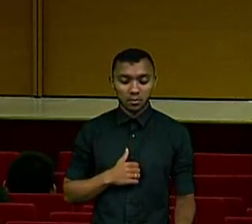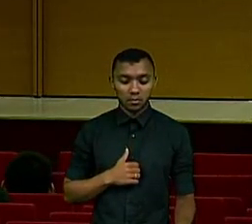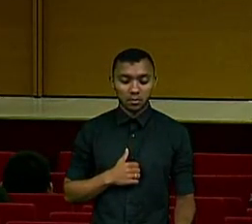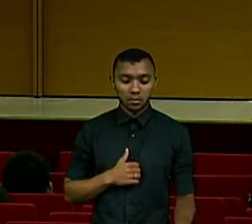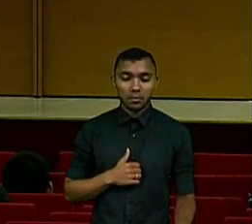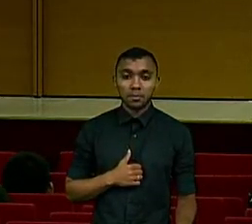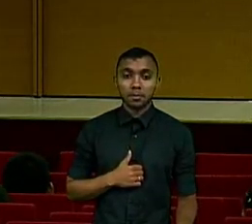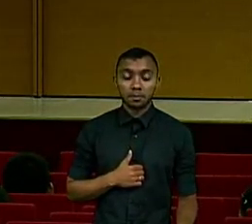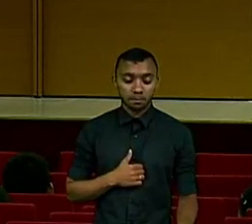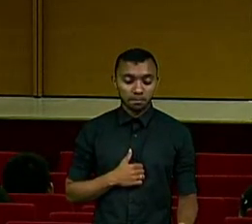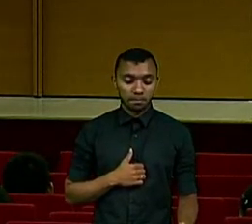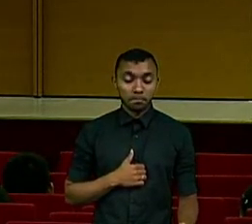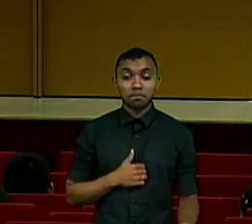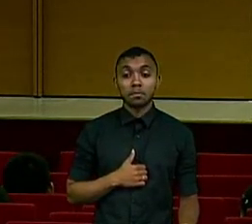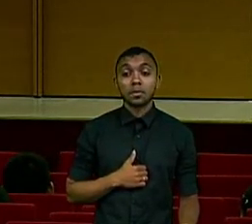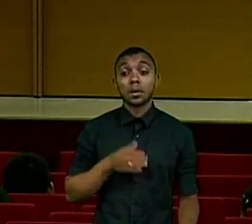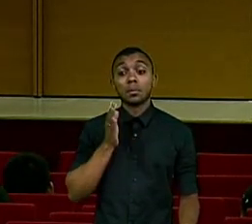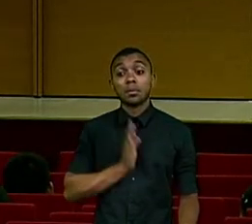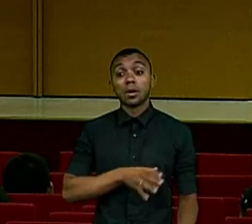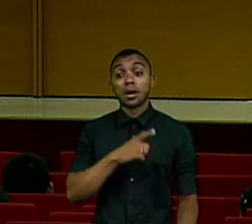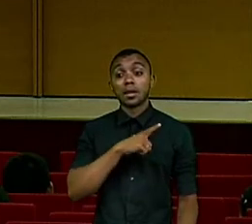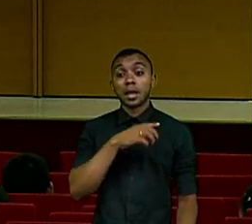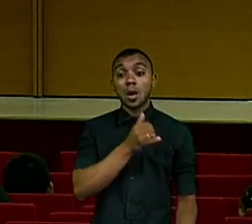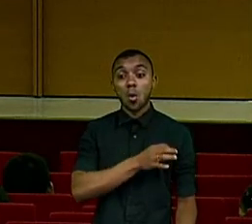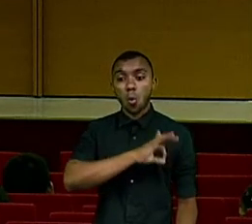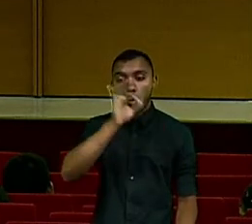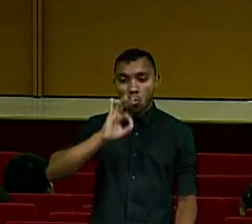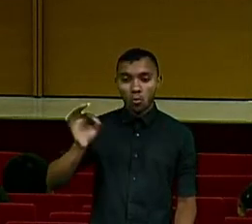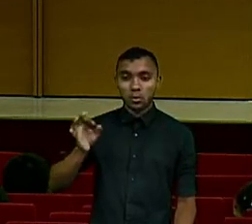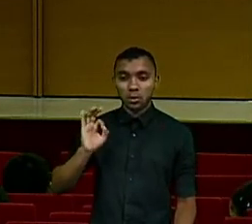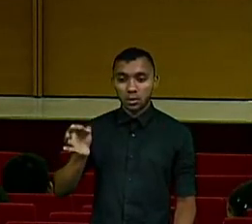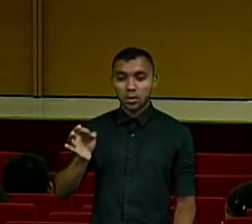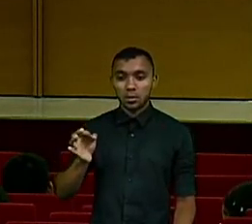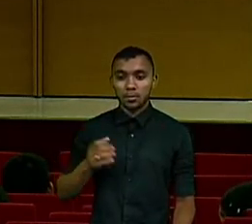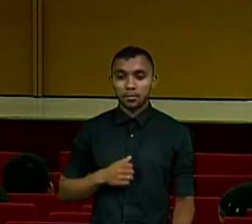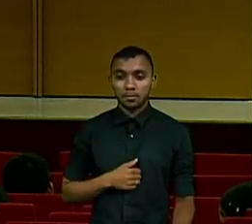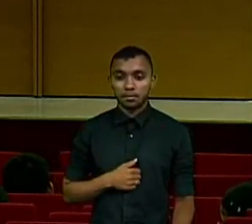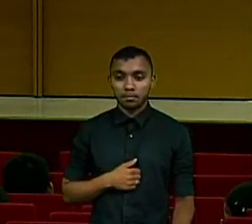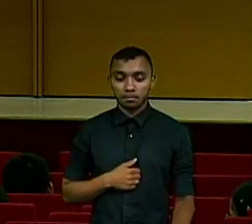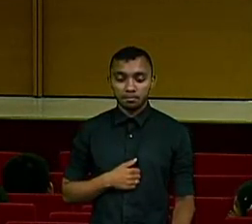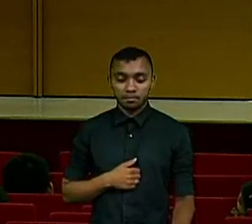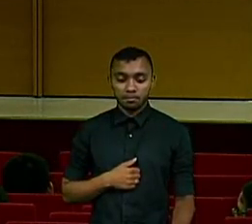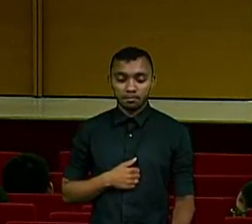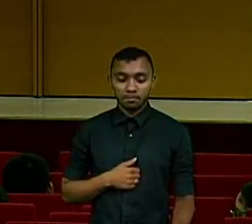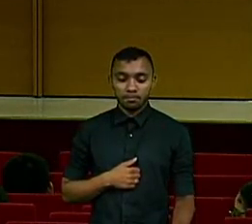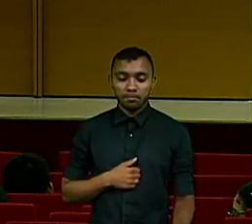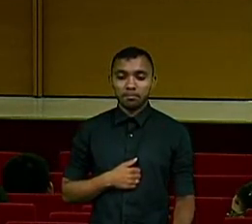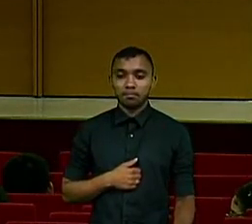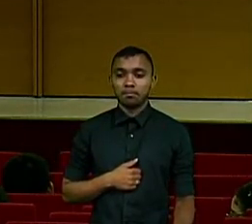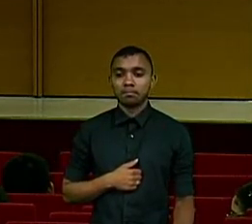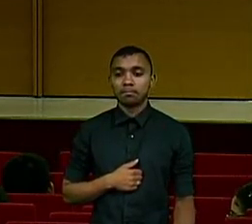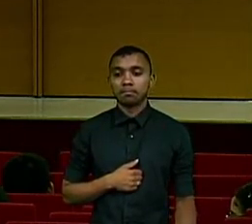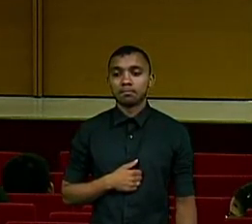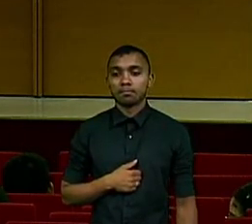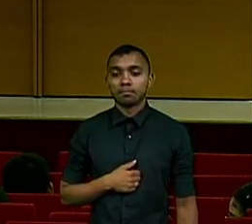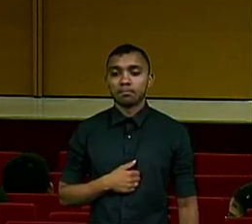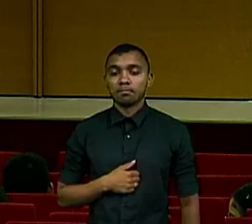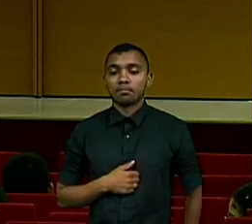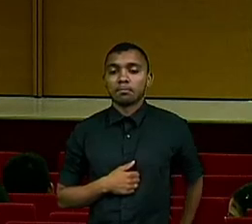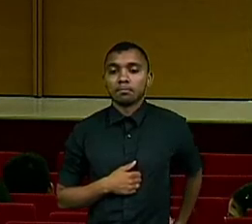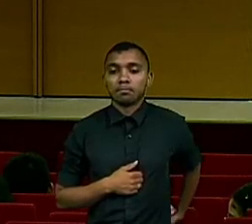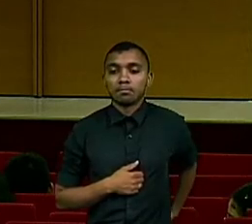virando por causa da rotação relação ao plano inclinado isso aí Inclusive tem uma brincadeira